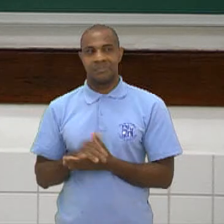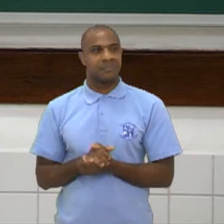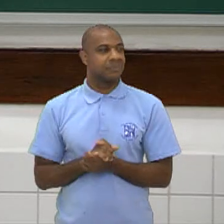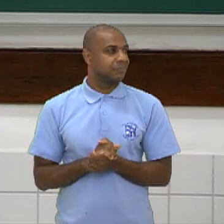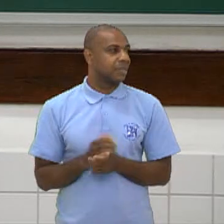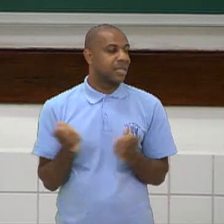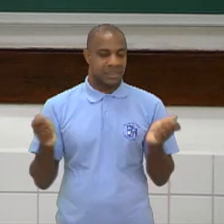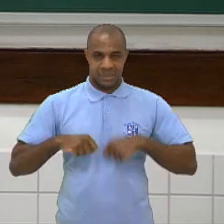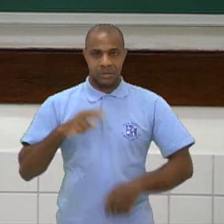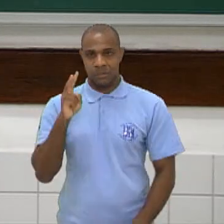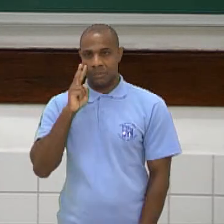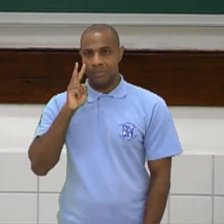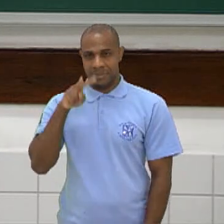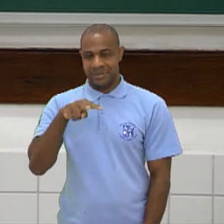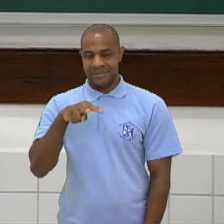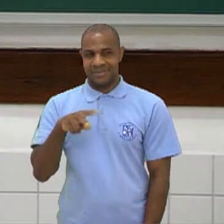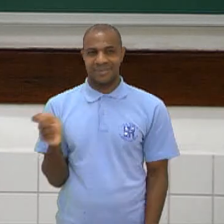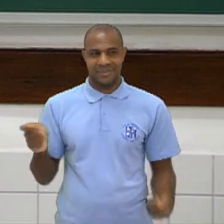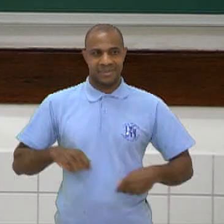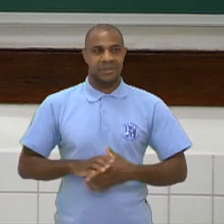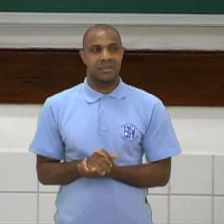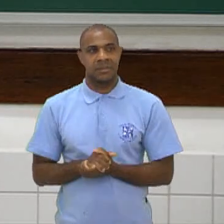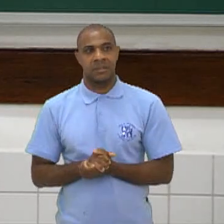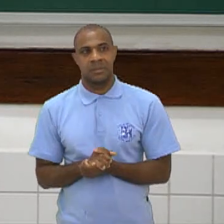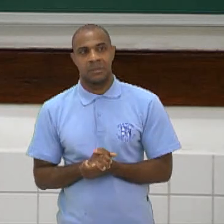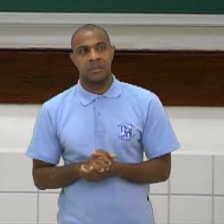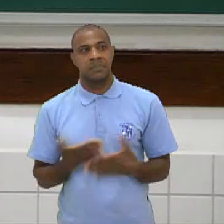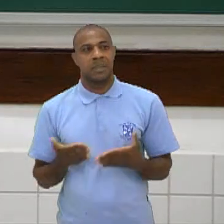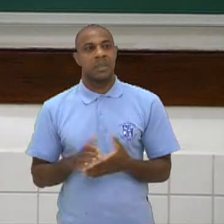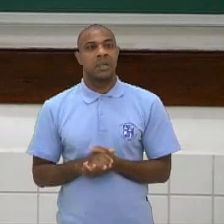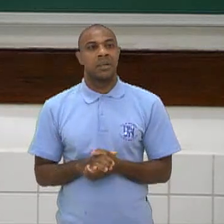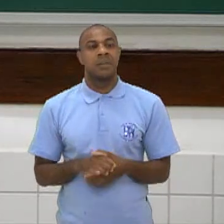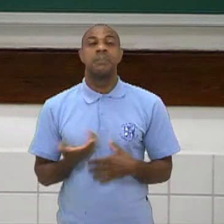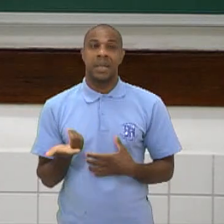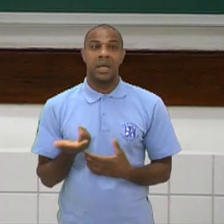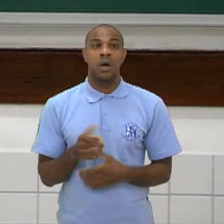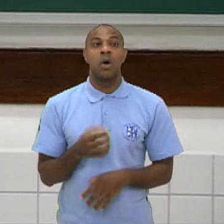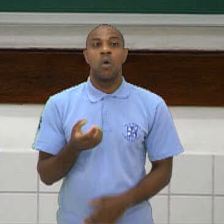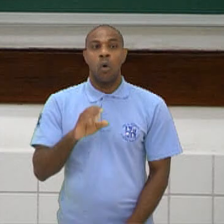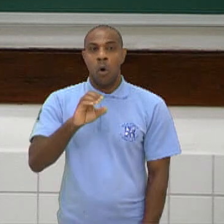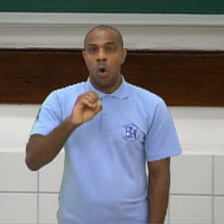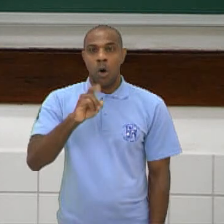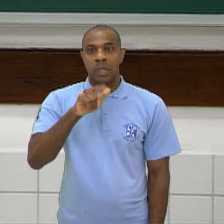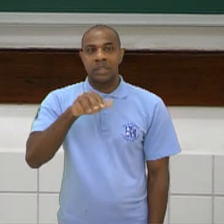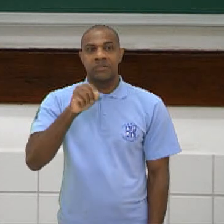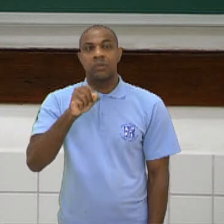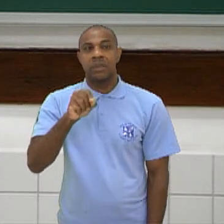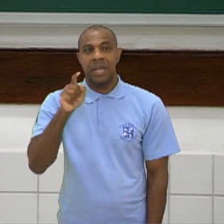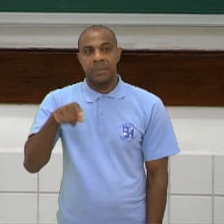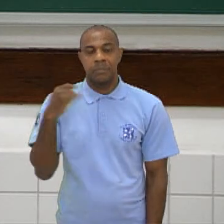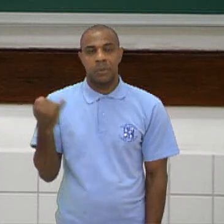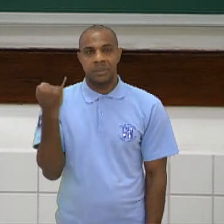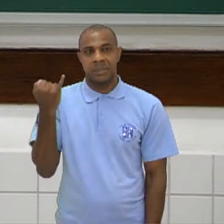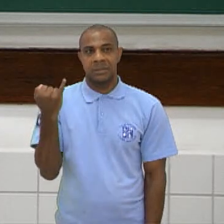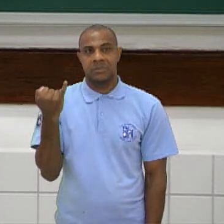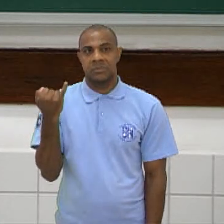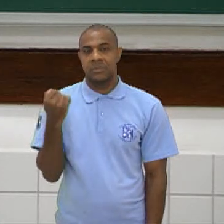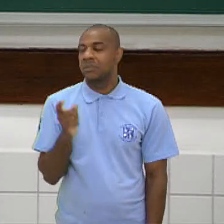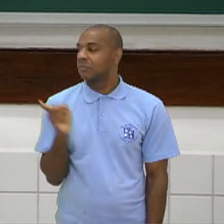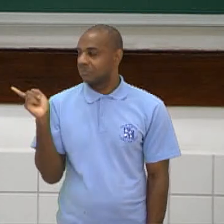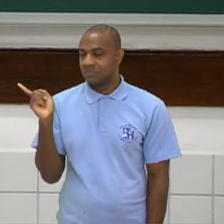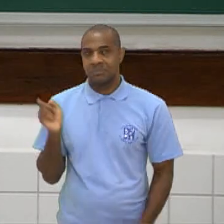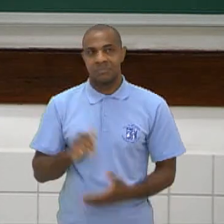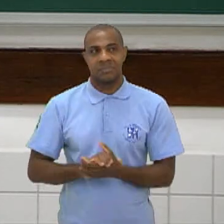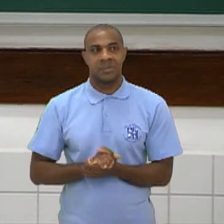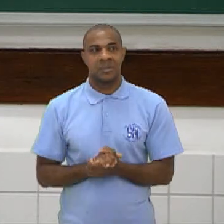deu para ver ali o líquido aparecendo. Então, uma das coisas que o oxigênio é importante é para quê, gente? Para a combustão.